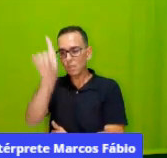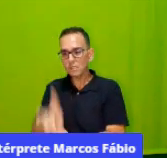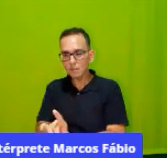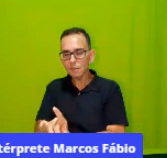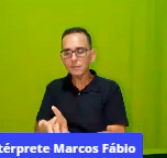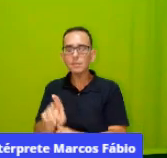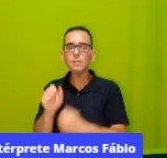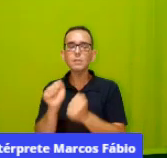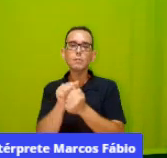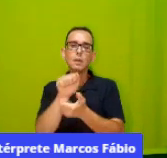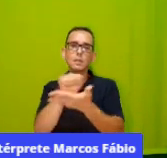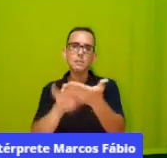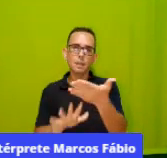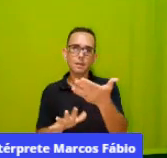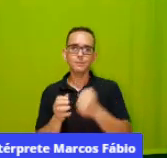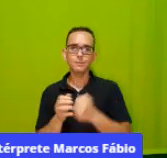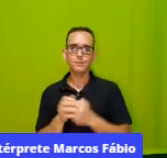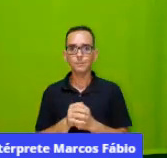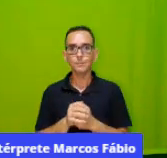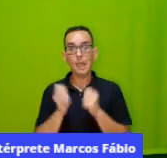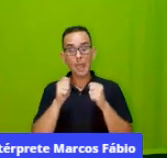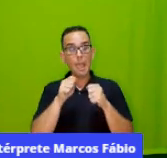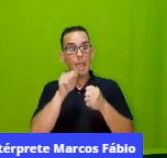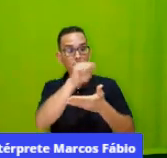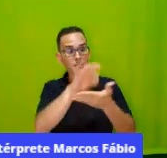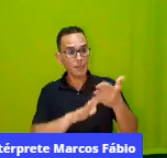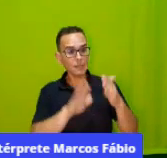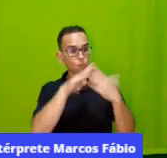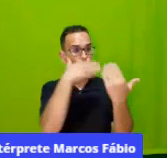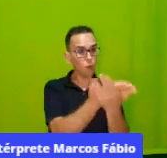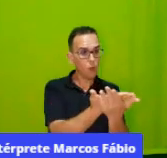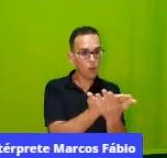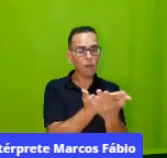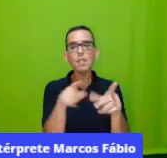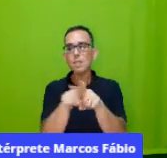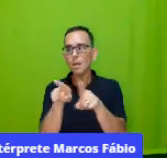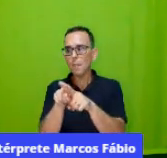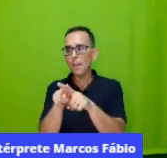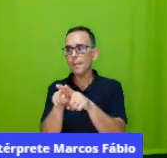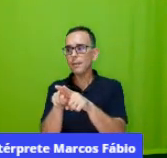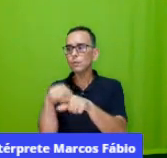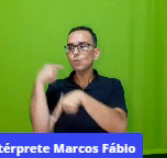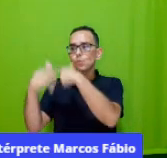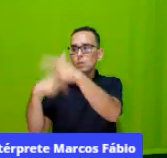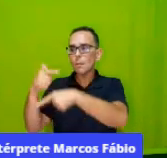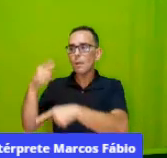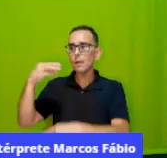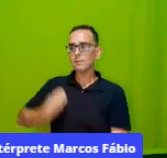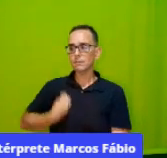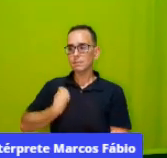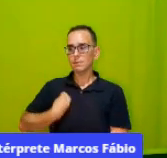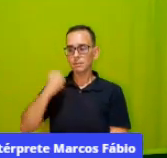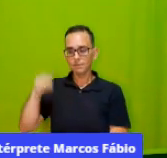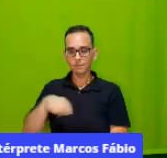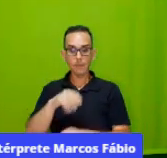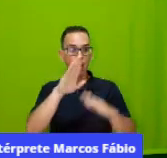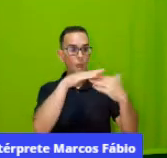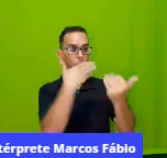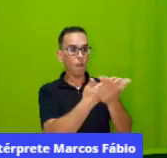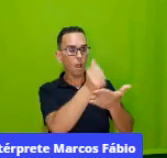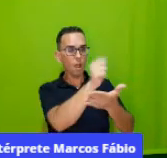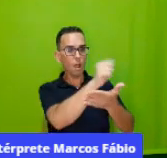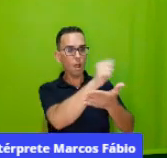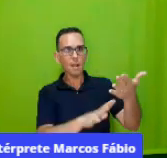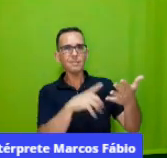auxiliam essas pessoas com deficiência nas atividades. Então, tanto atividades escolares quanto atividade de